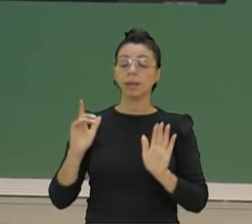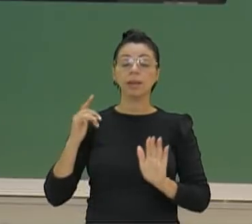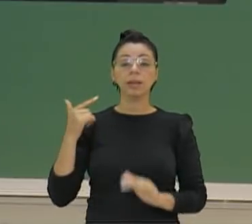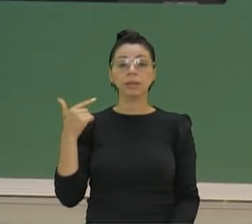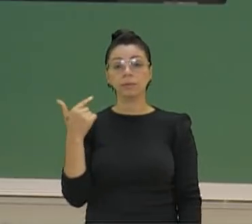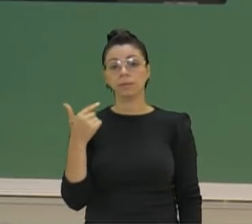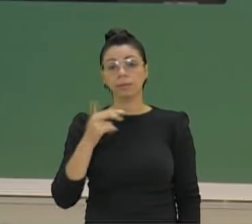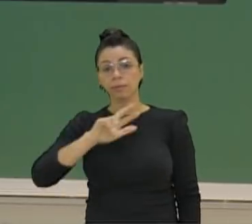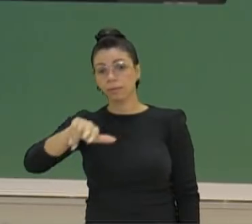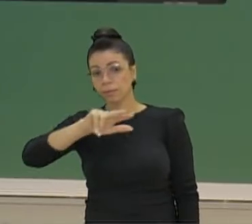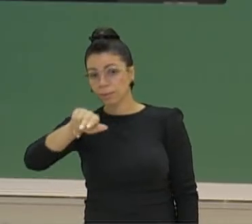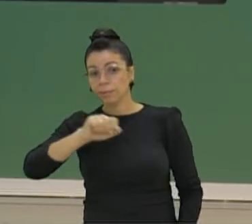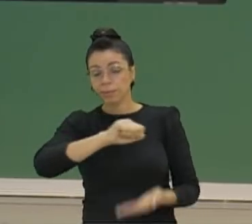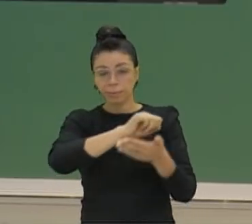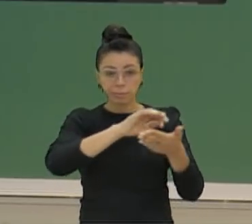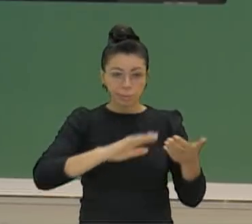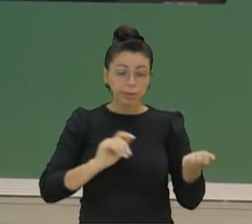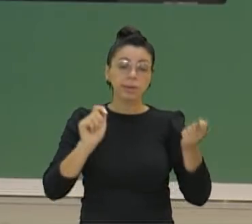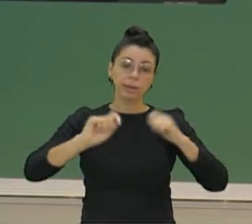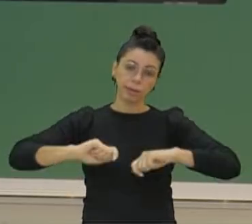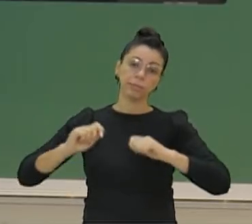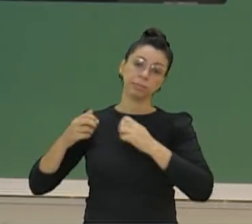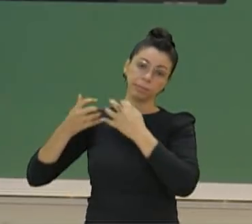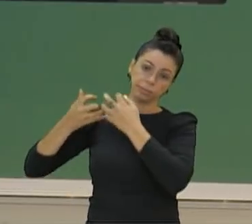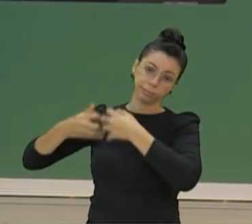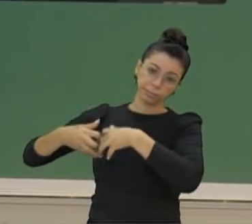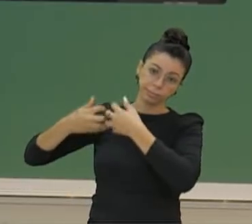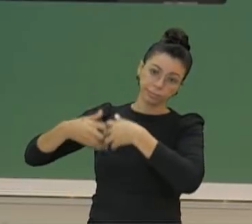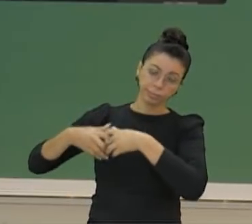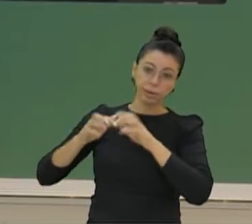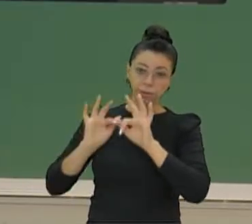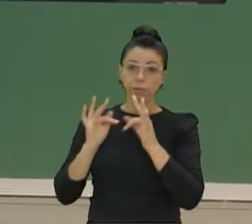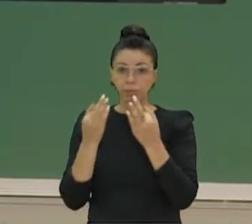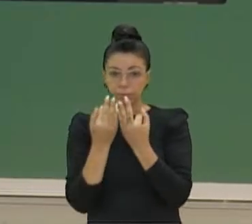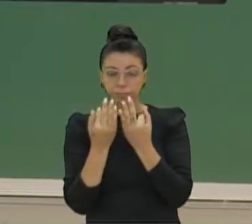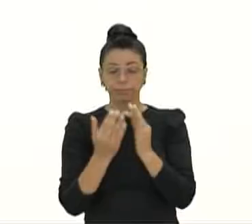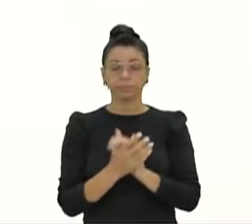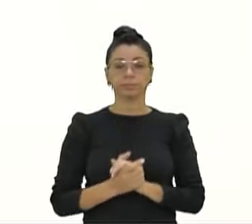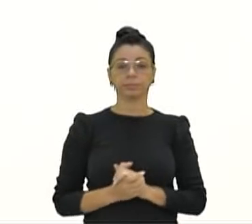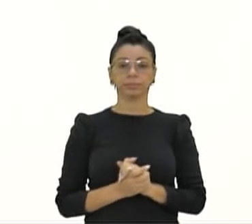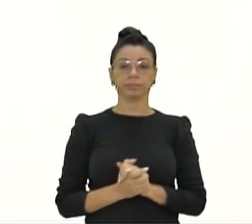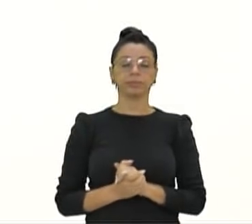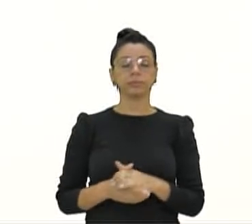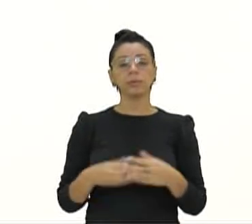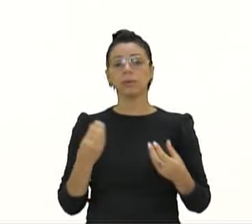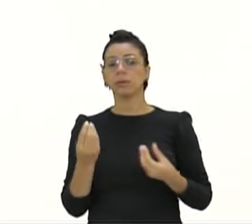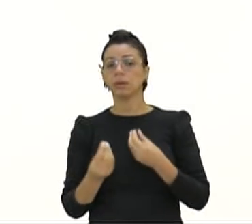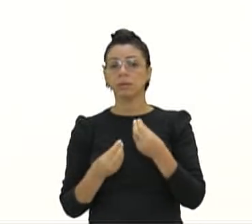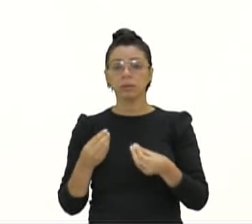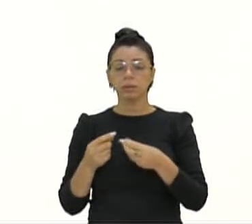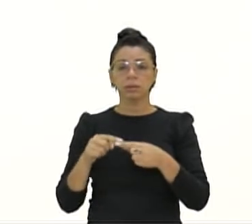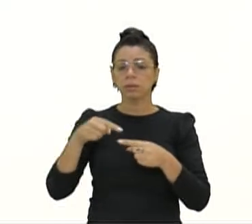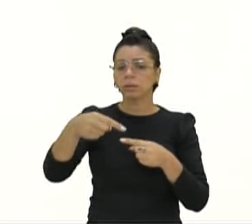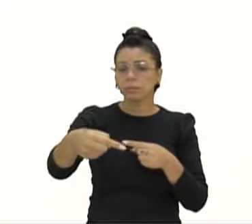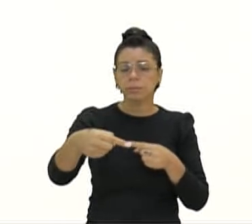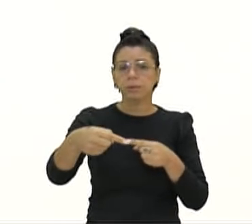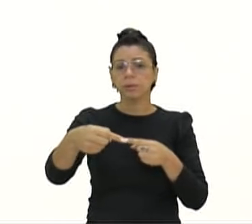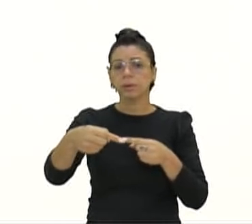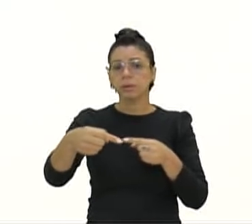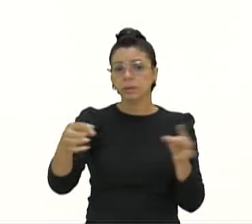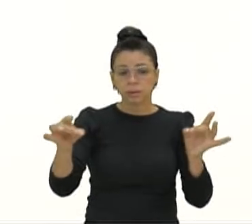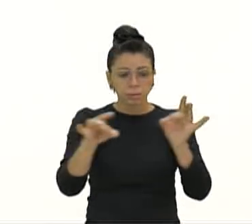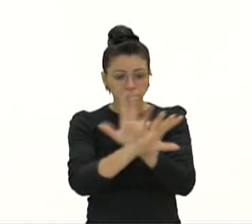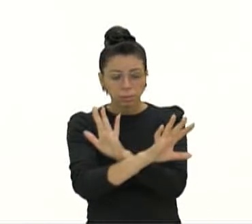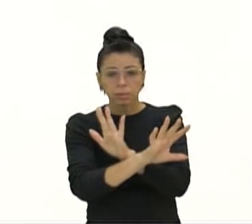é uma reflexão para você fazer aí com a sua família. Que lições ficarão após essa pandemia